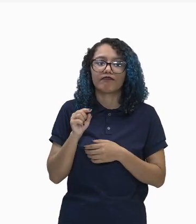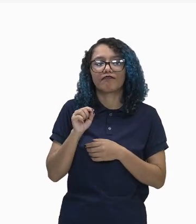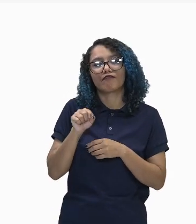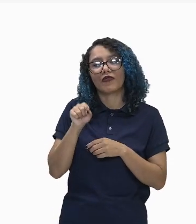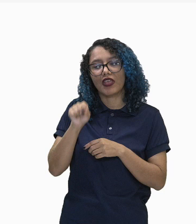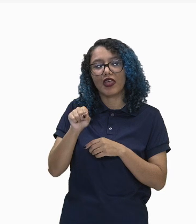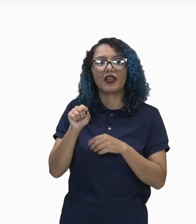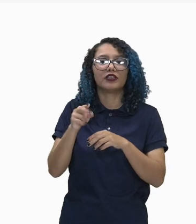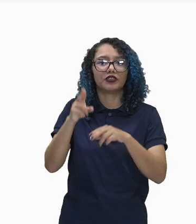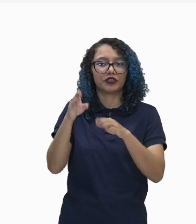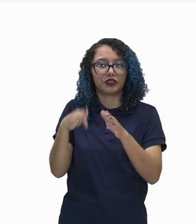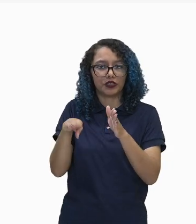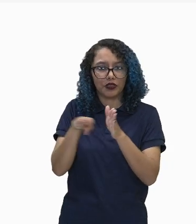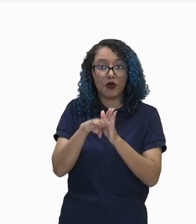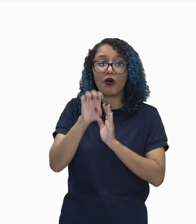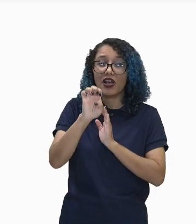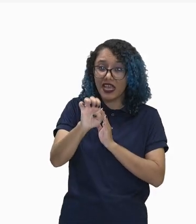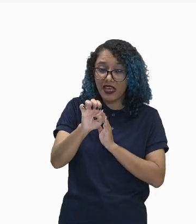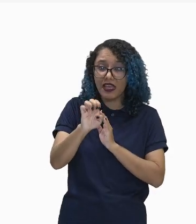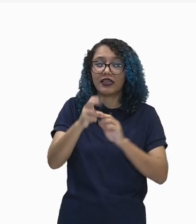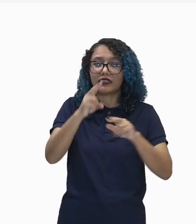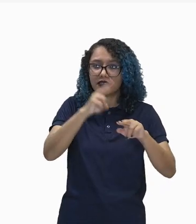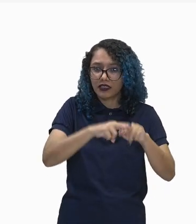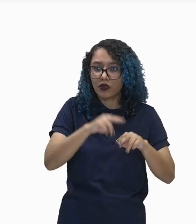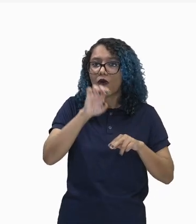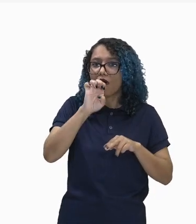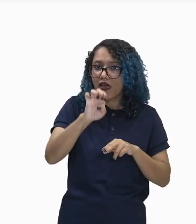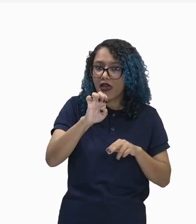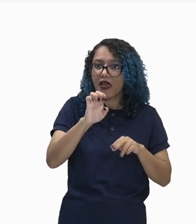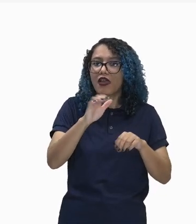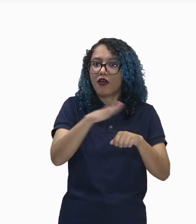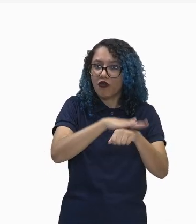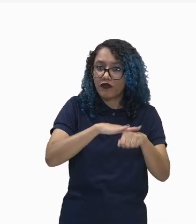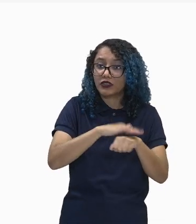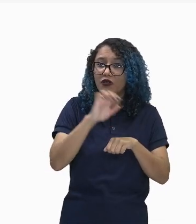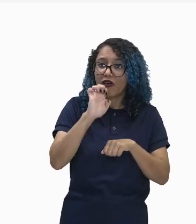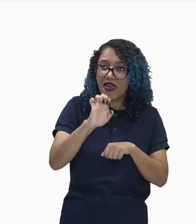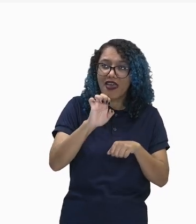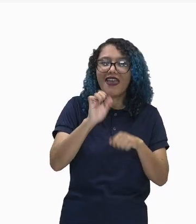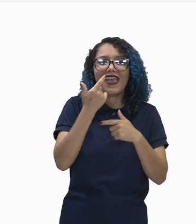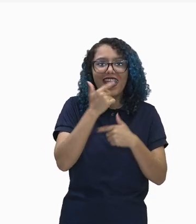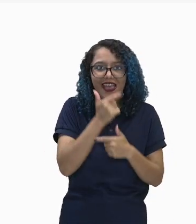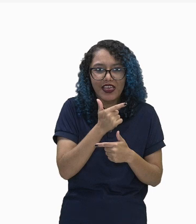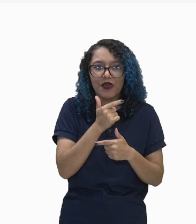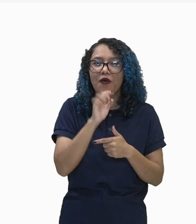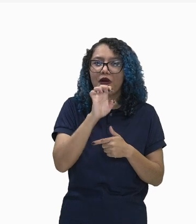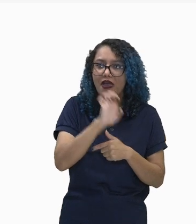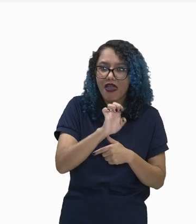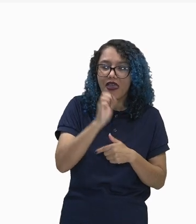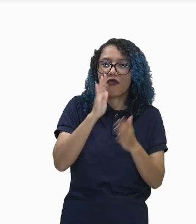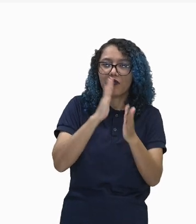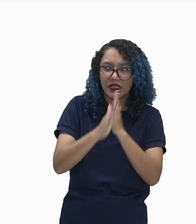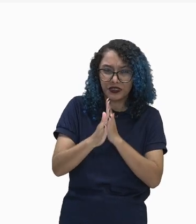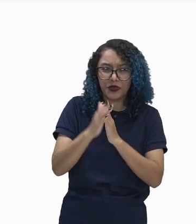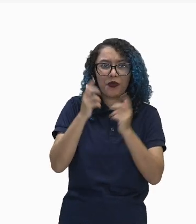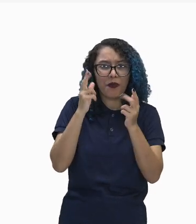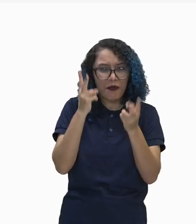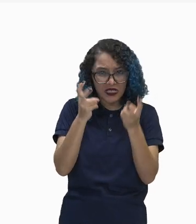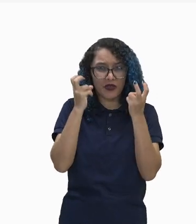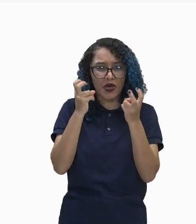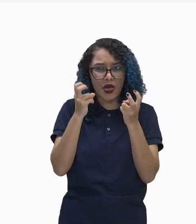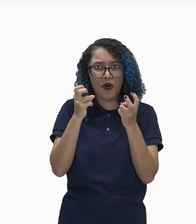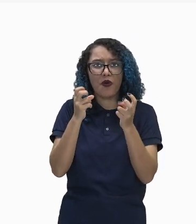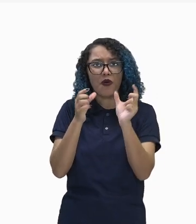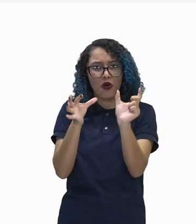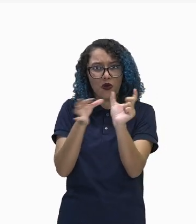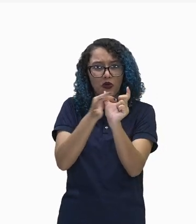e riu e partiu. Perceberam que nós temos aí excesso de conjunção?